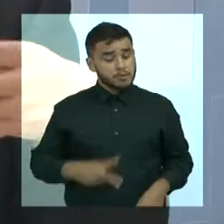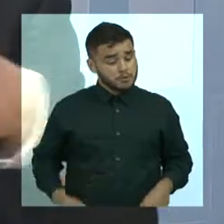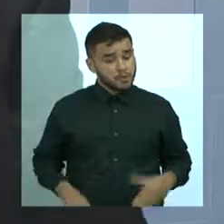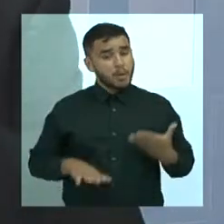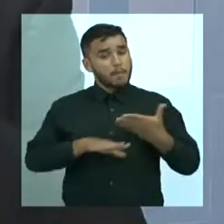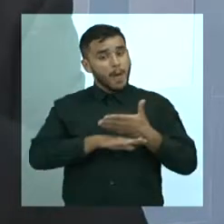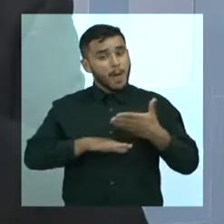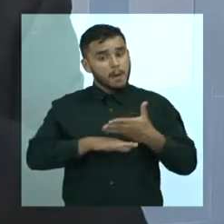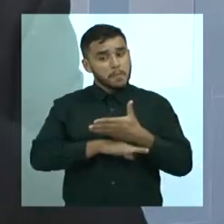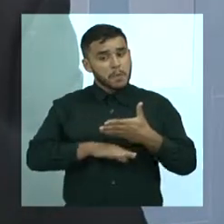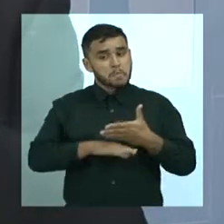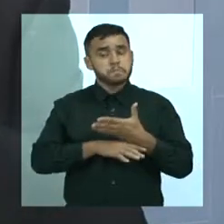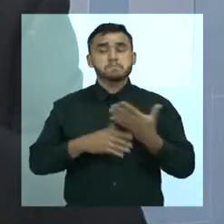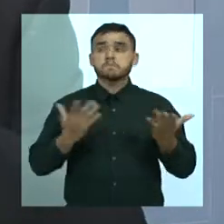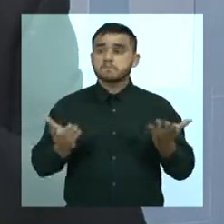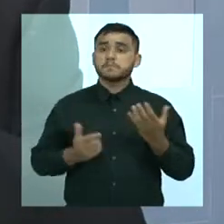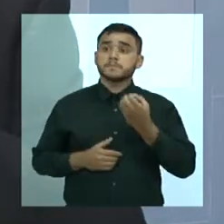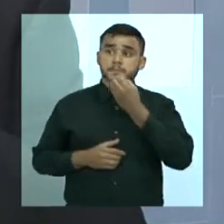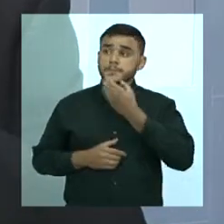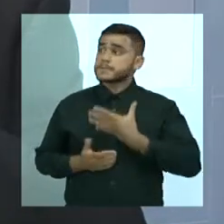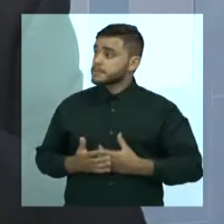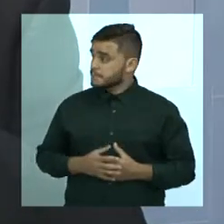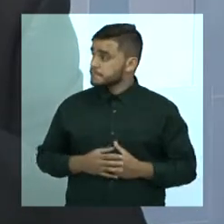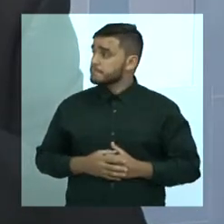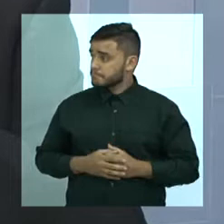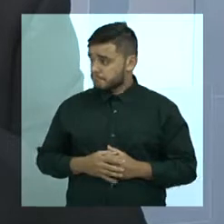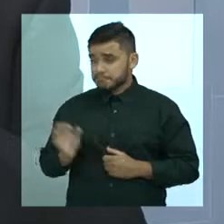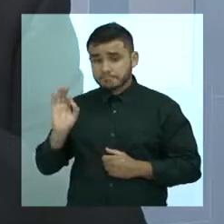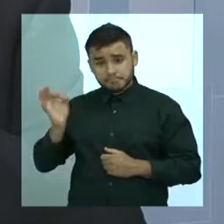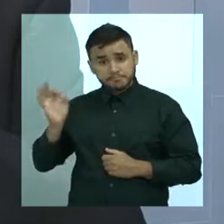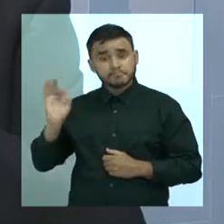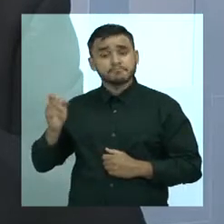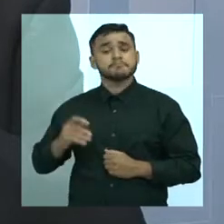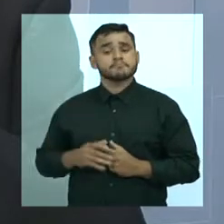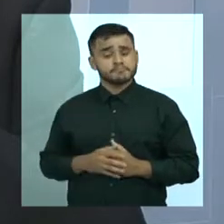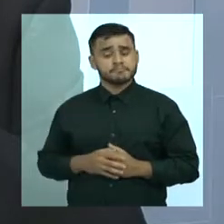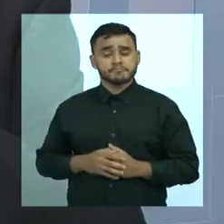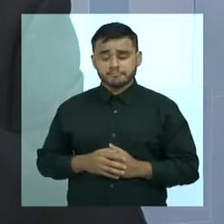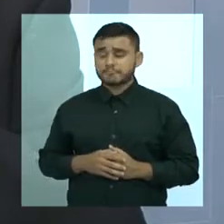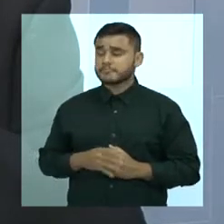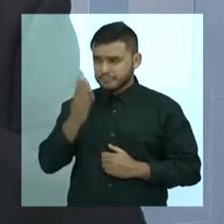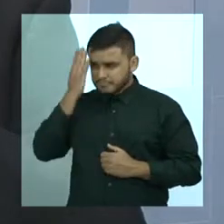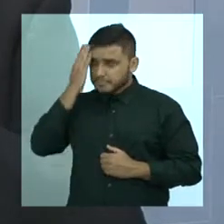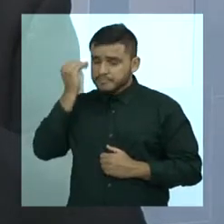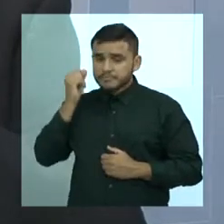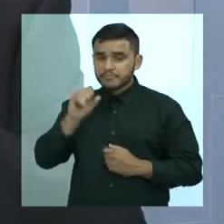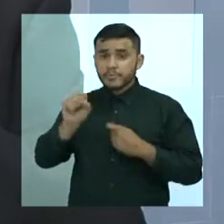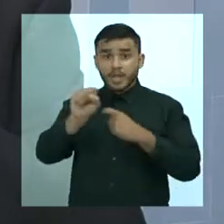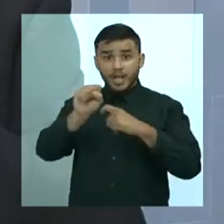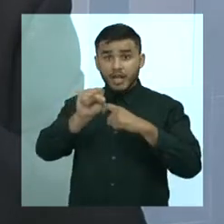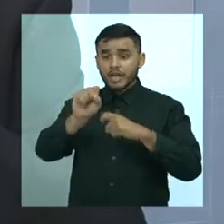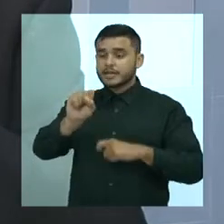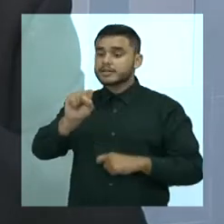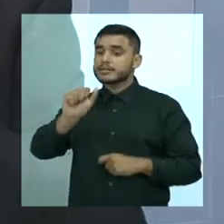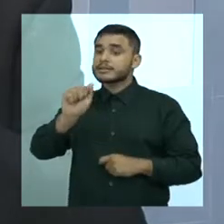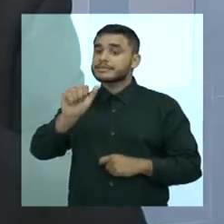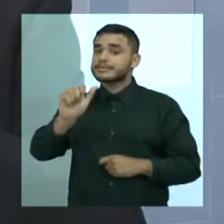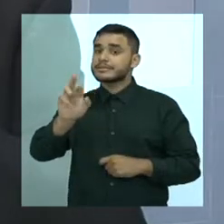Fortaleza. É um ponto interessante, porque eu acho que nessa hora a gente nota que essa